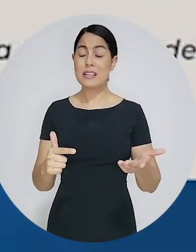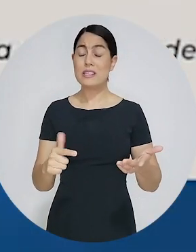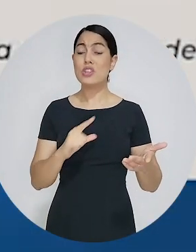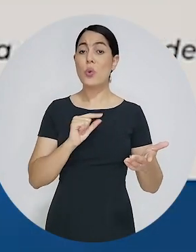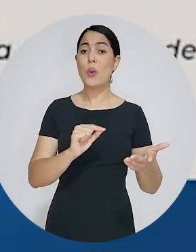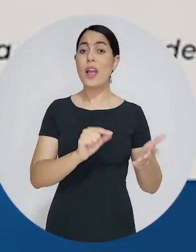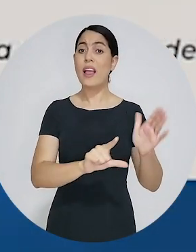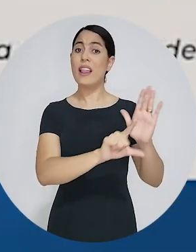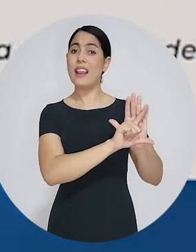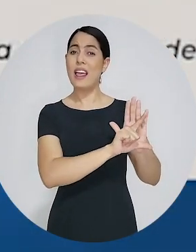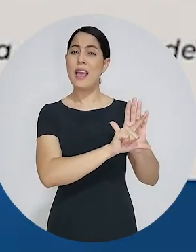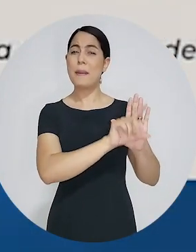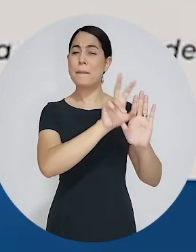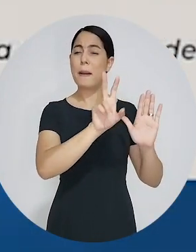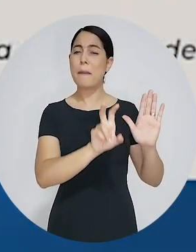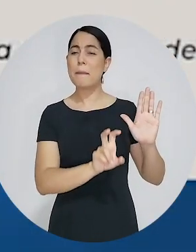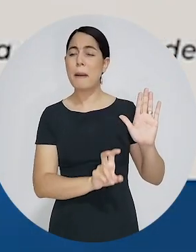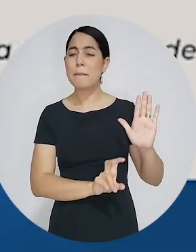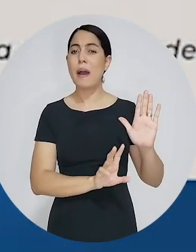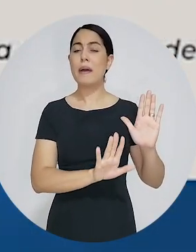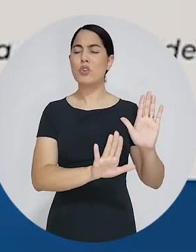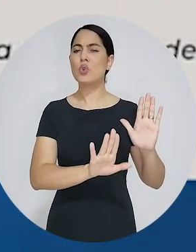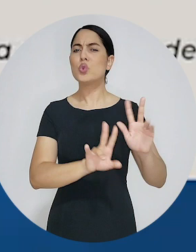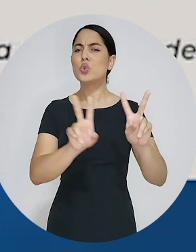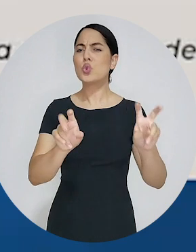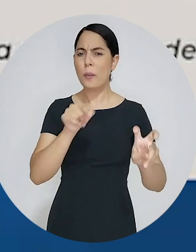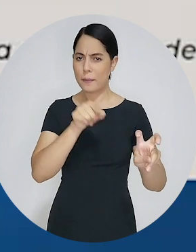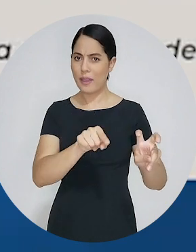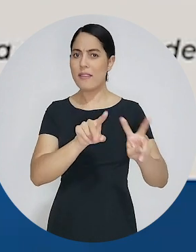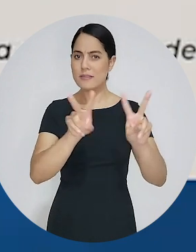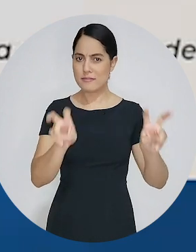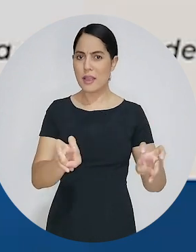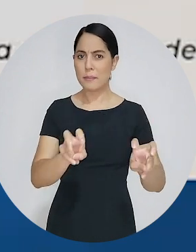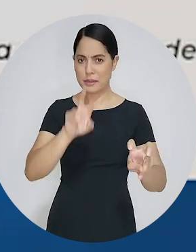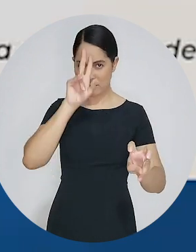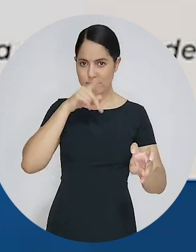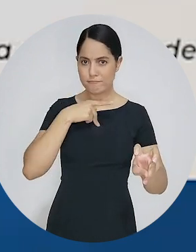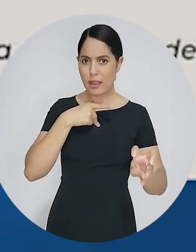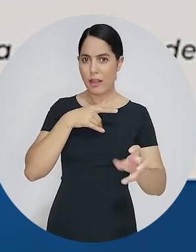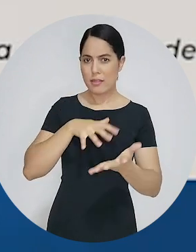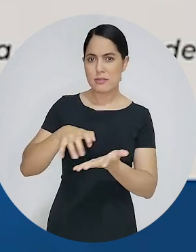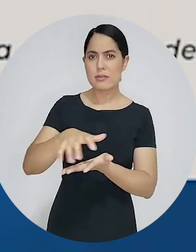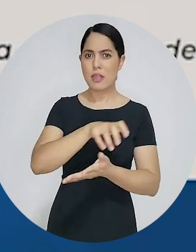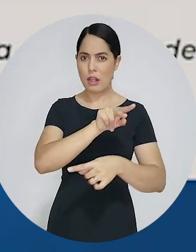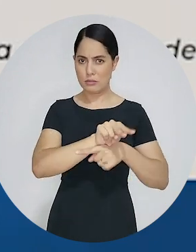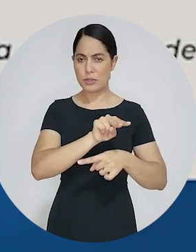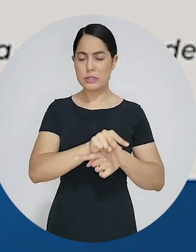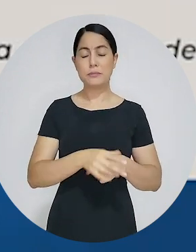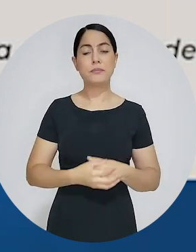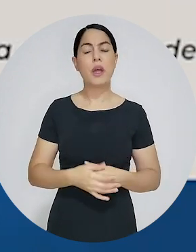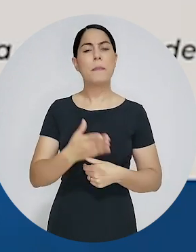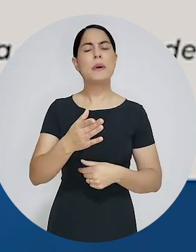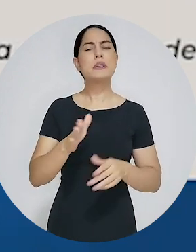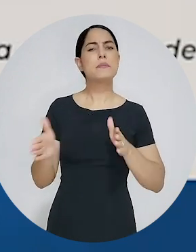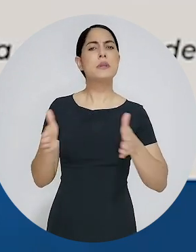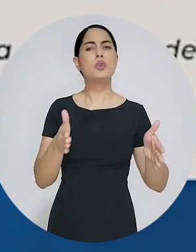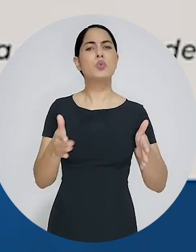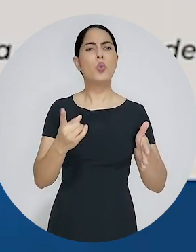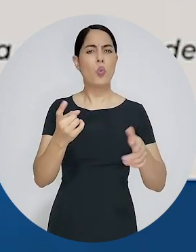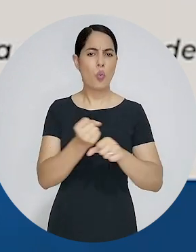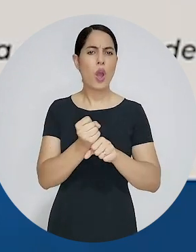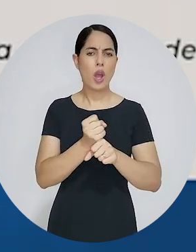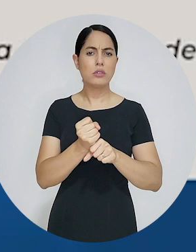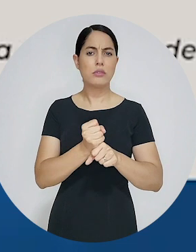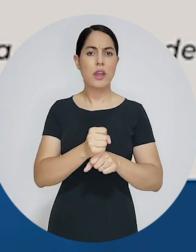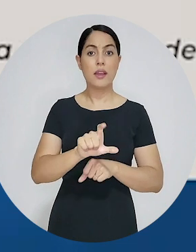leis esparsas, né, que tangenciavam esse tema da proteção dos dados pessoais, e tem apenas um ano que é a nossa Lei